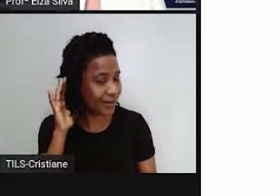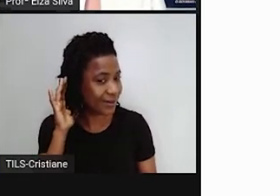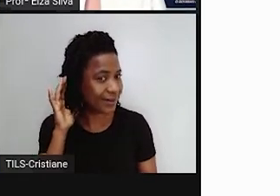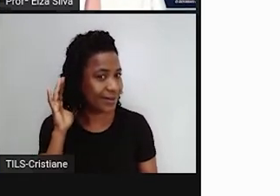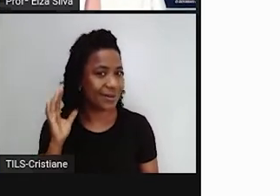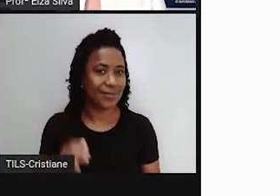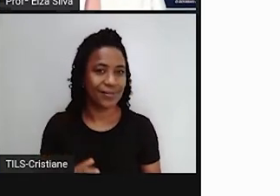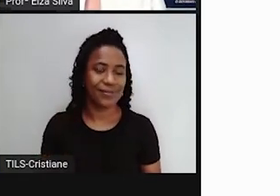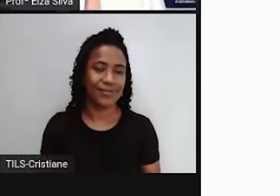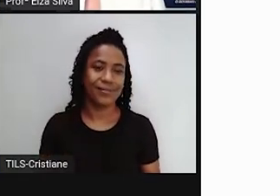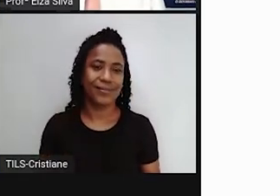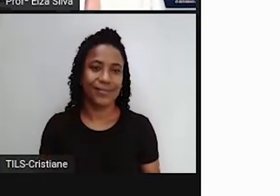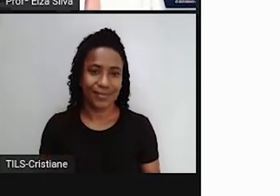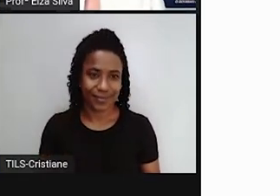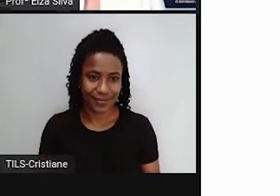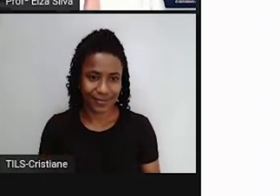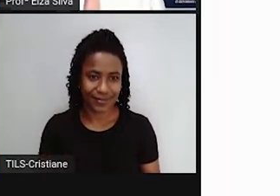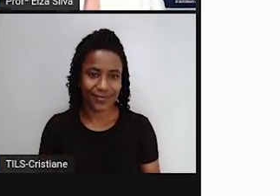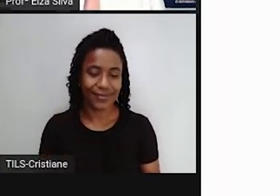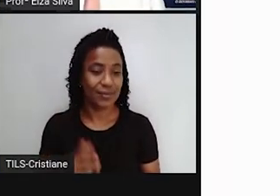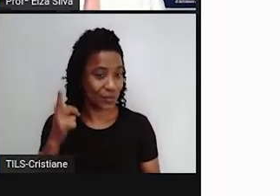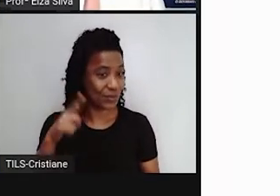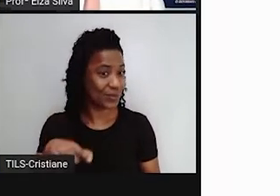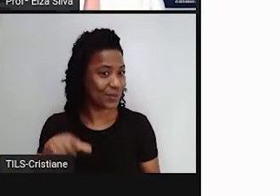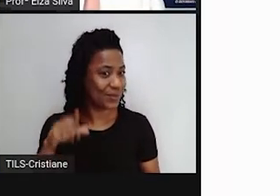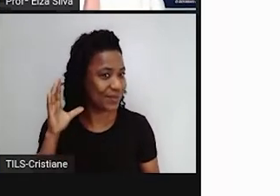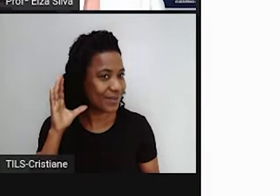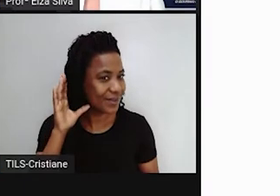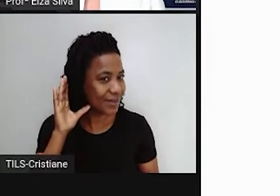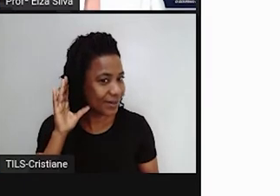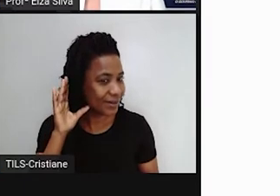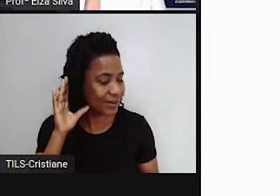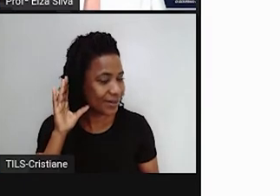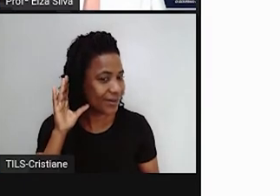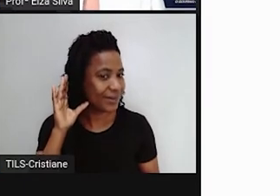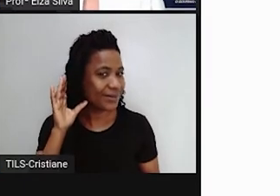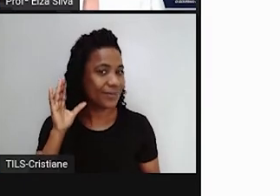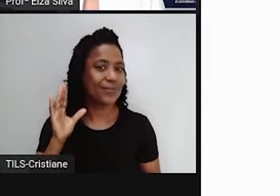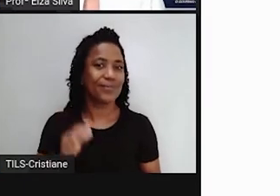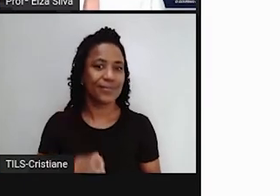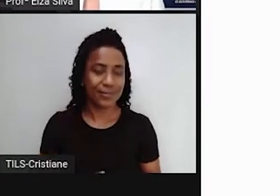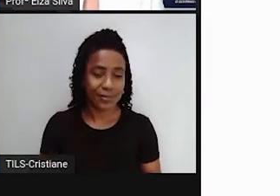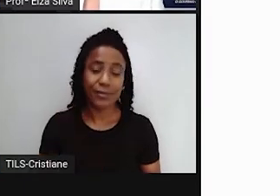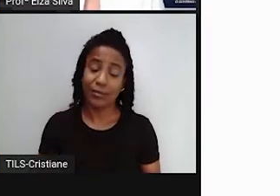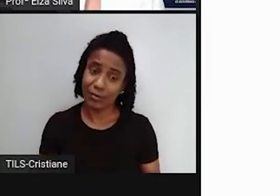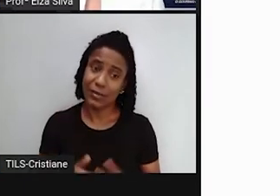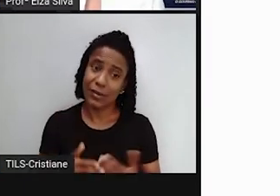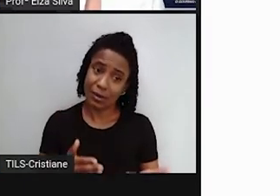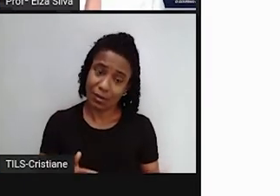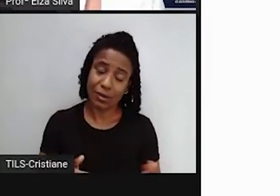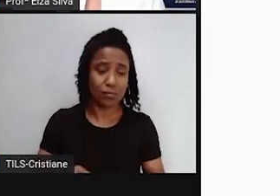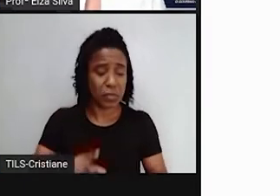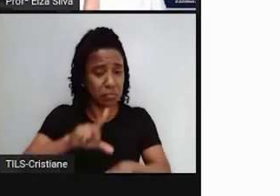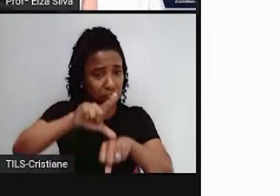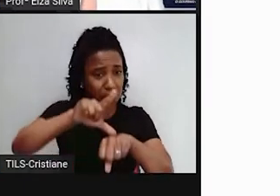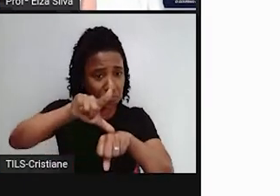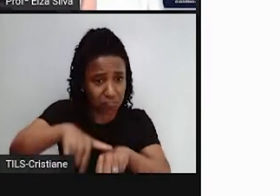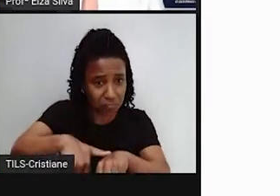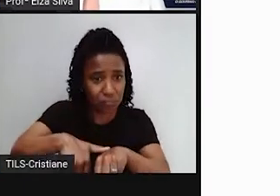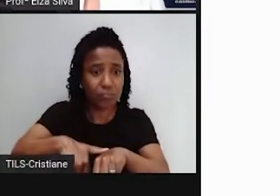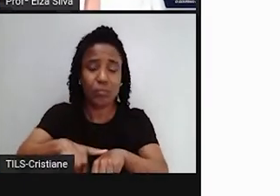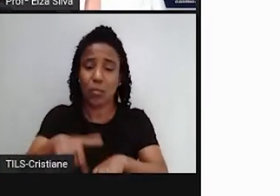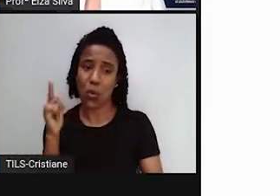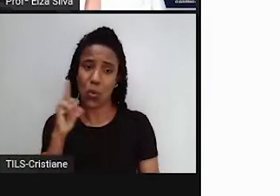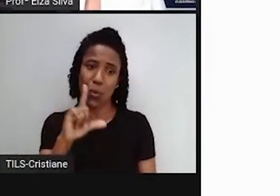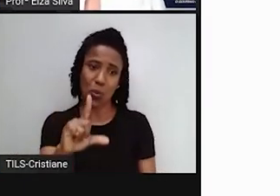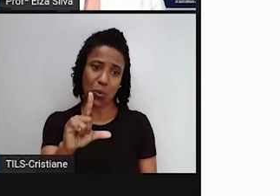never. Again. Better late than never. Antes tarde do que nunca. Let's